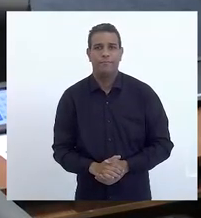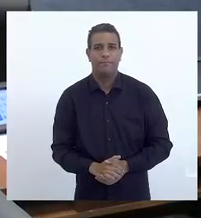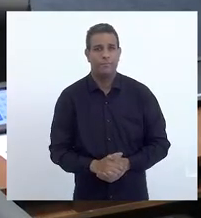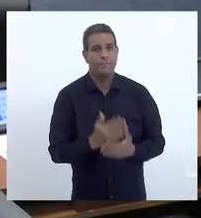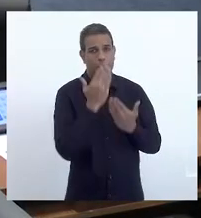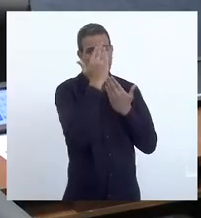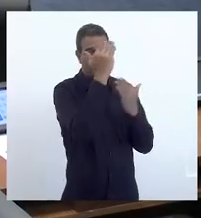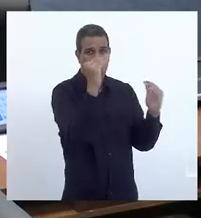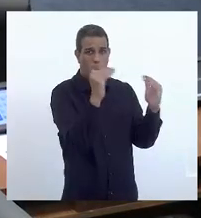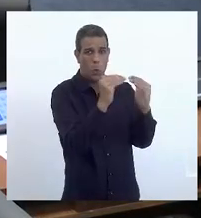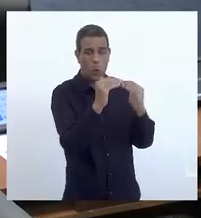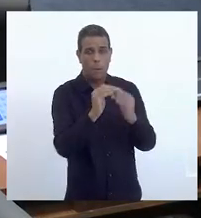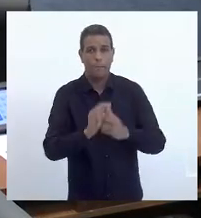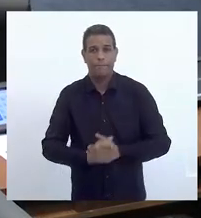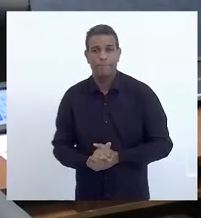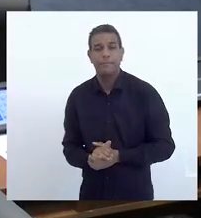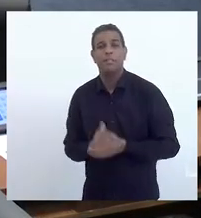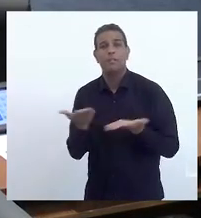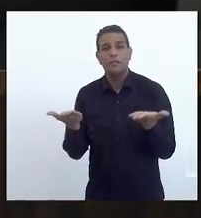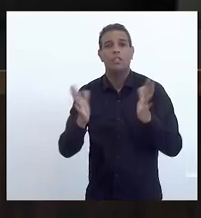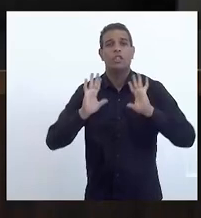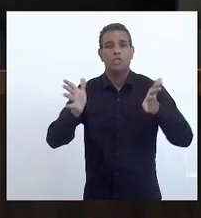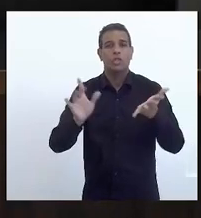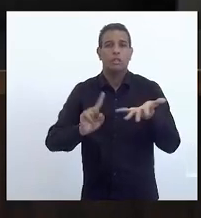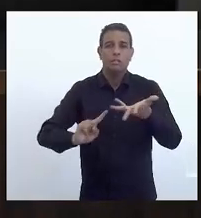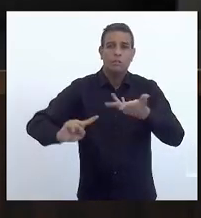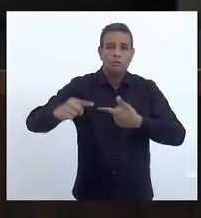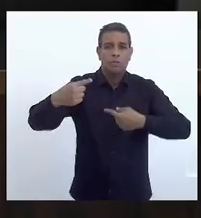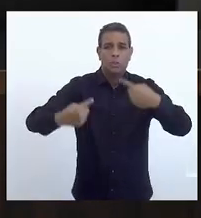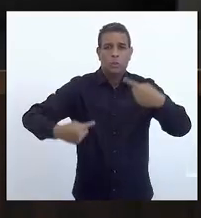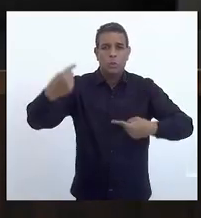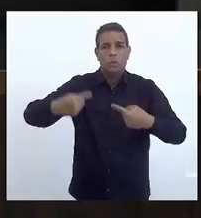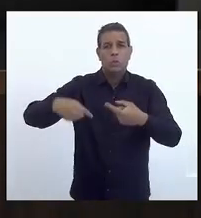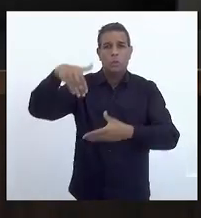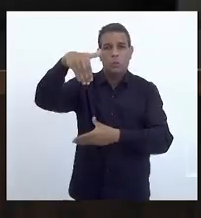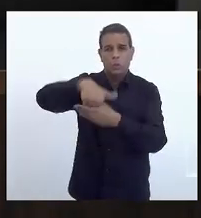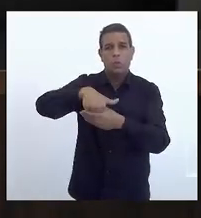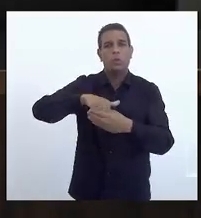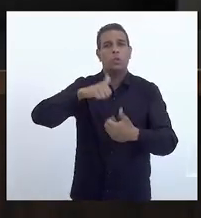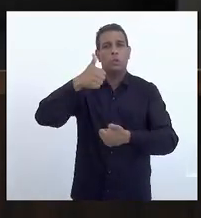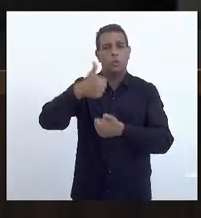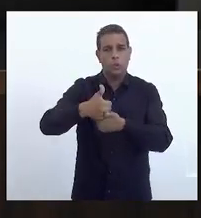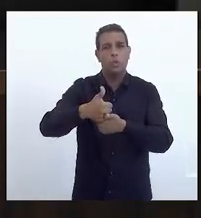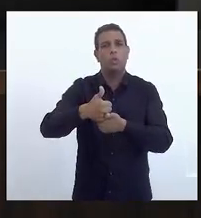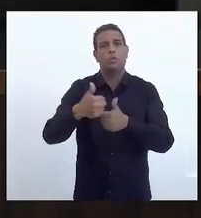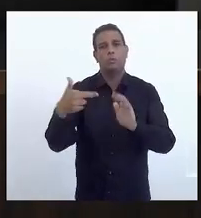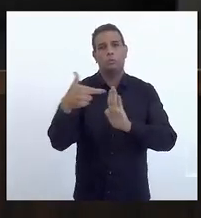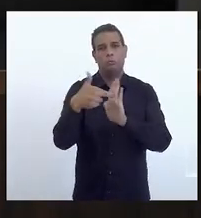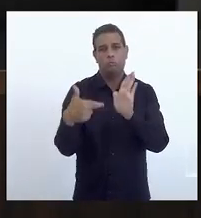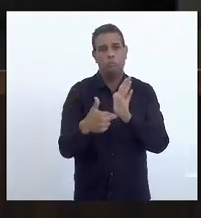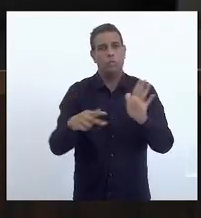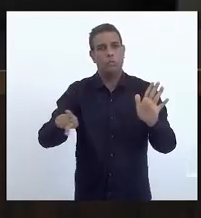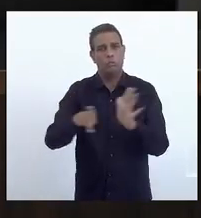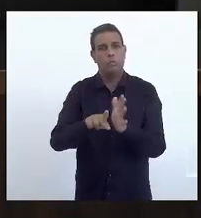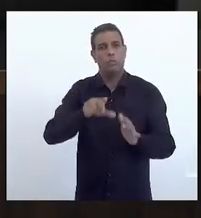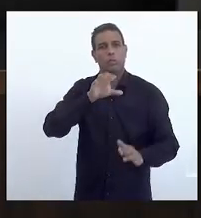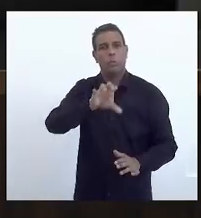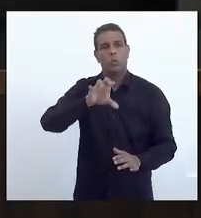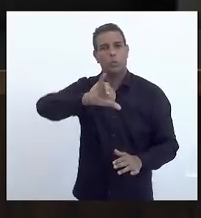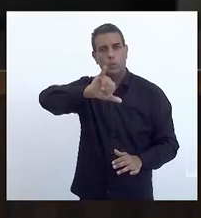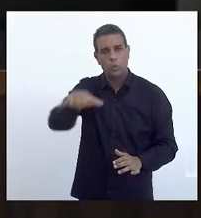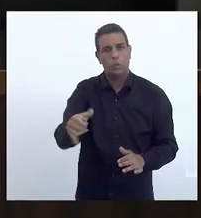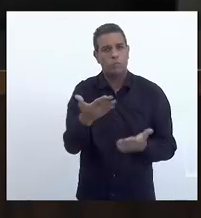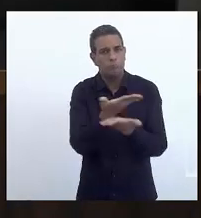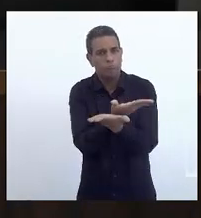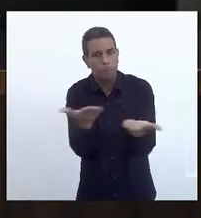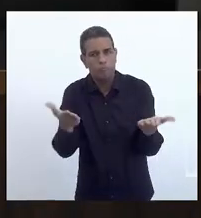Parecer favorável, presidente. Os pareceres emitidos em votação substitutivo com forma final de redação da Comissão de Constituição e Justiça. Senhores